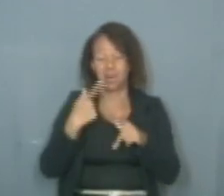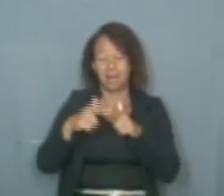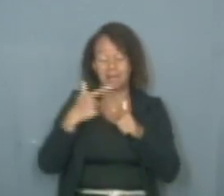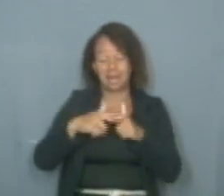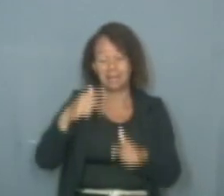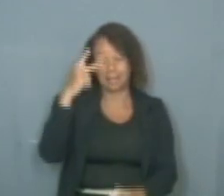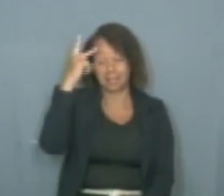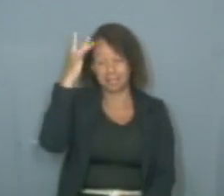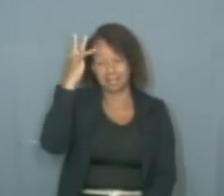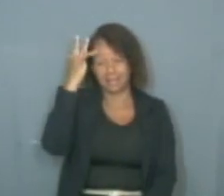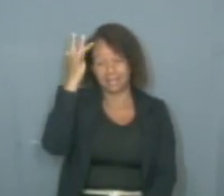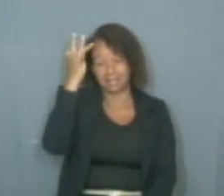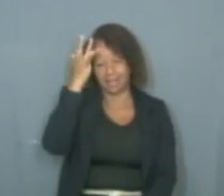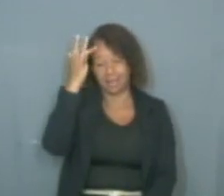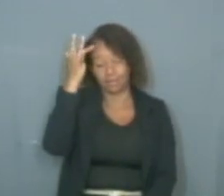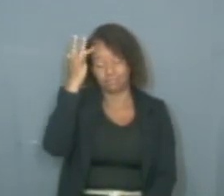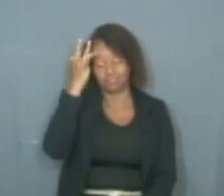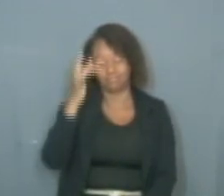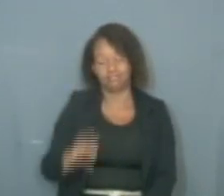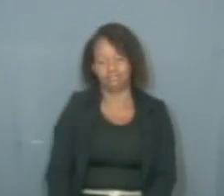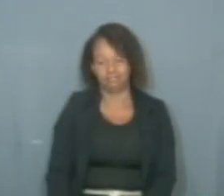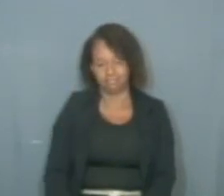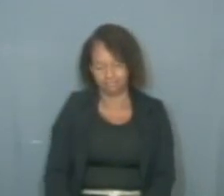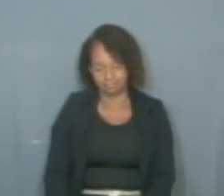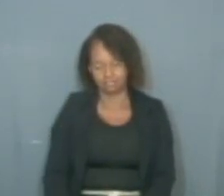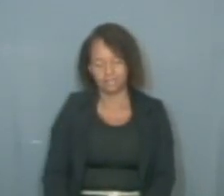mentais para mulheres.